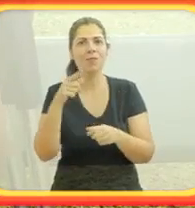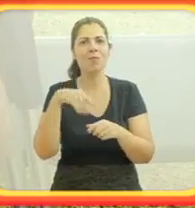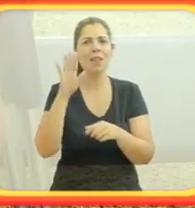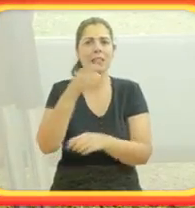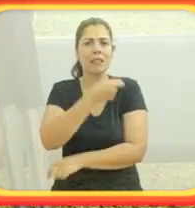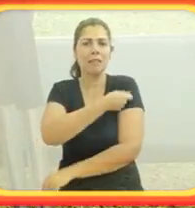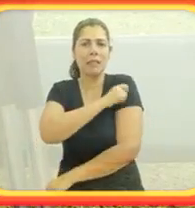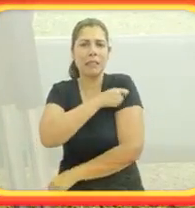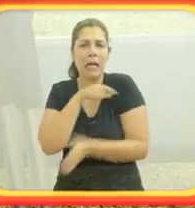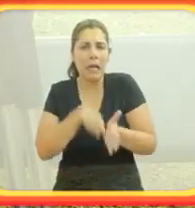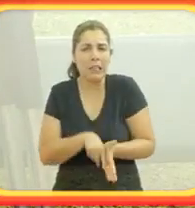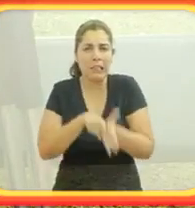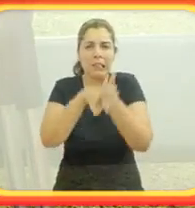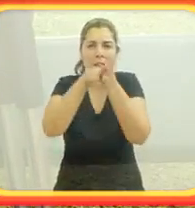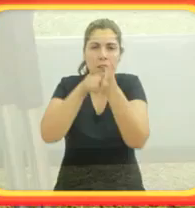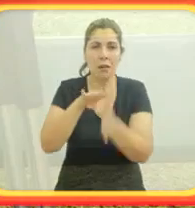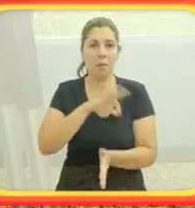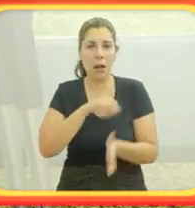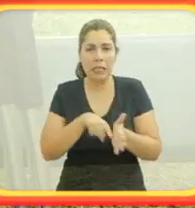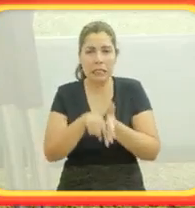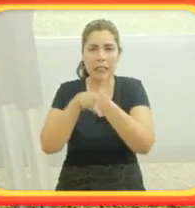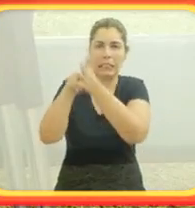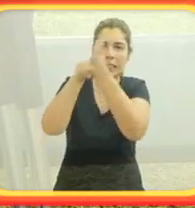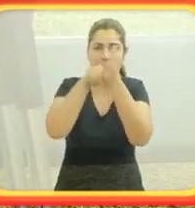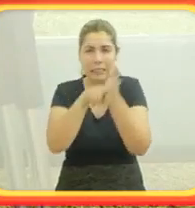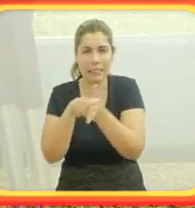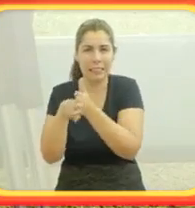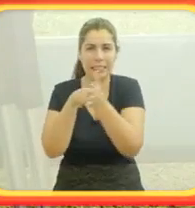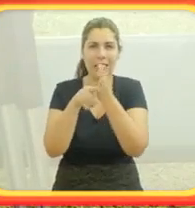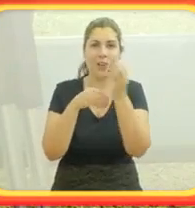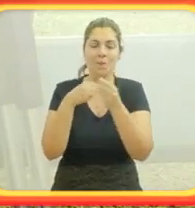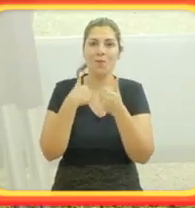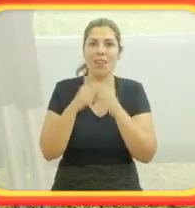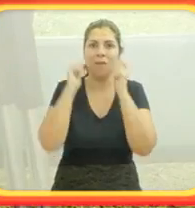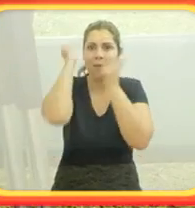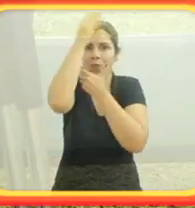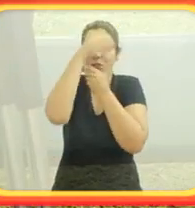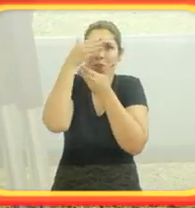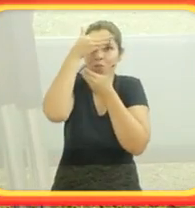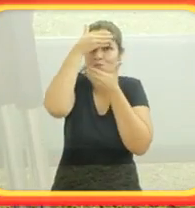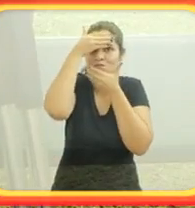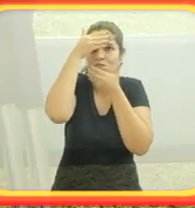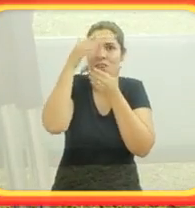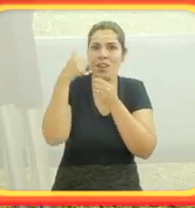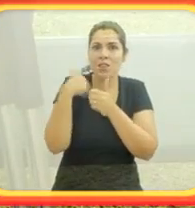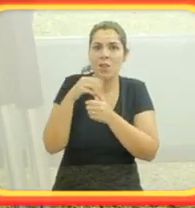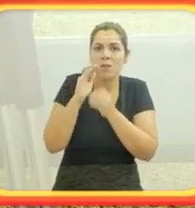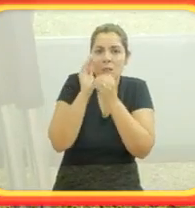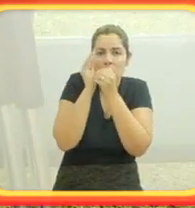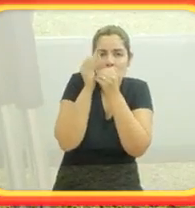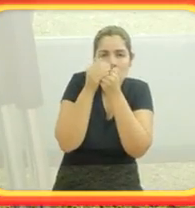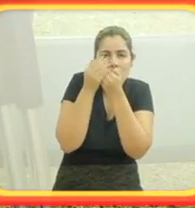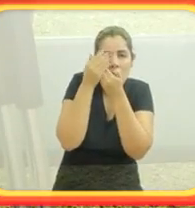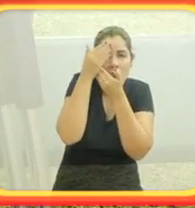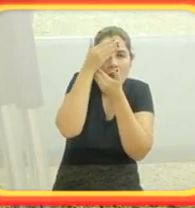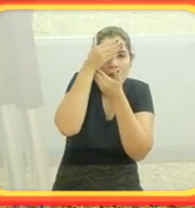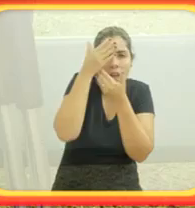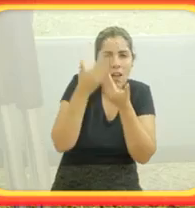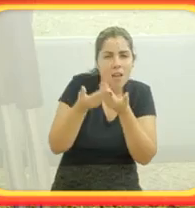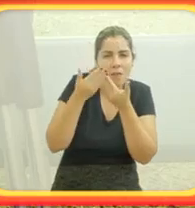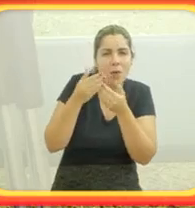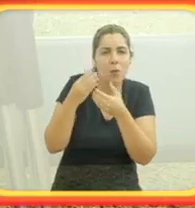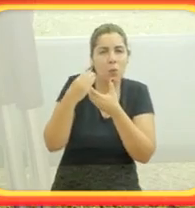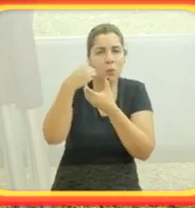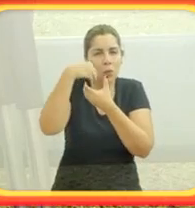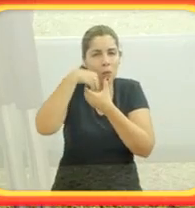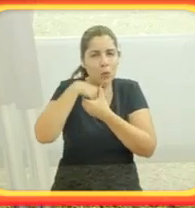o ônibus passa por várias fiscalizações, o policial entra. Mas como eu tava de véu, eu dei uma escondidinha de leve. E eu tava bem no fundo, eu tava na última poltrona do ônibus,